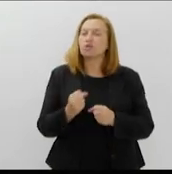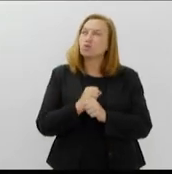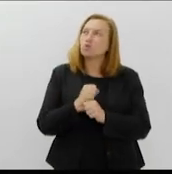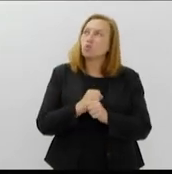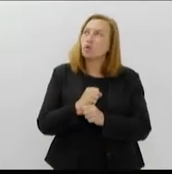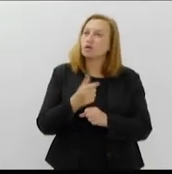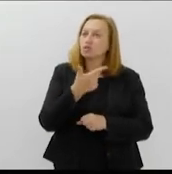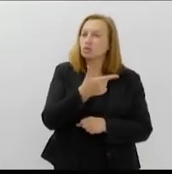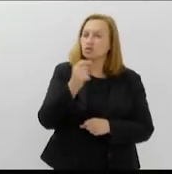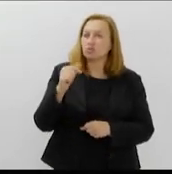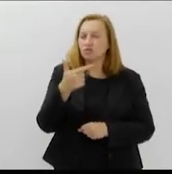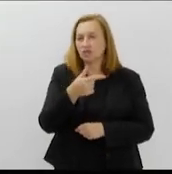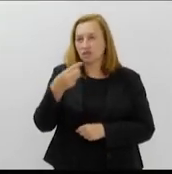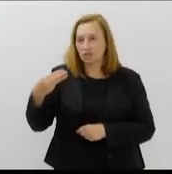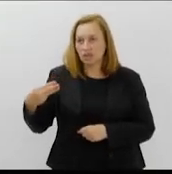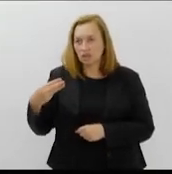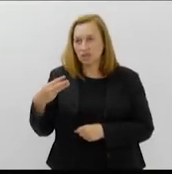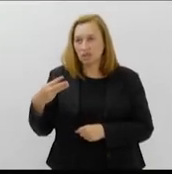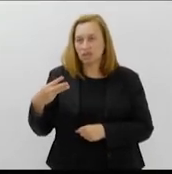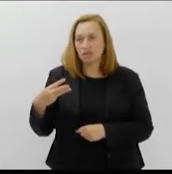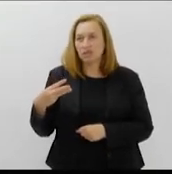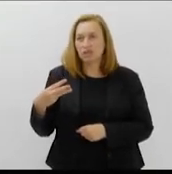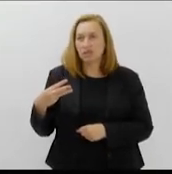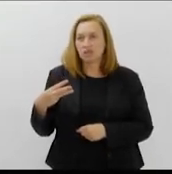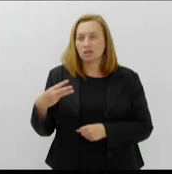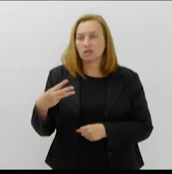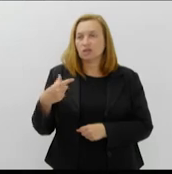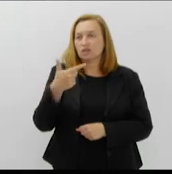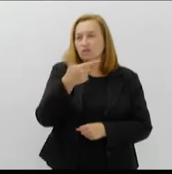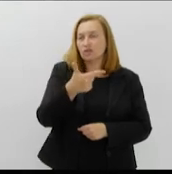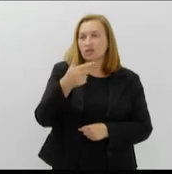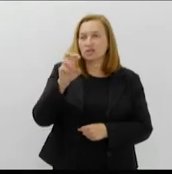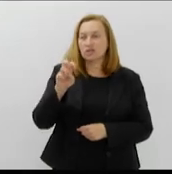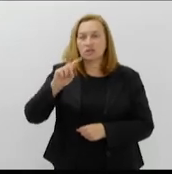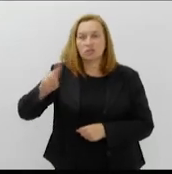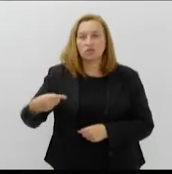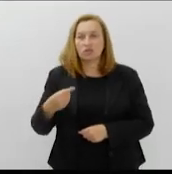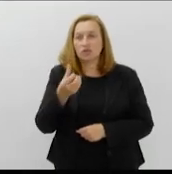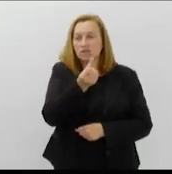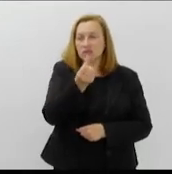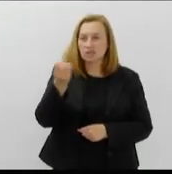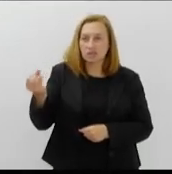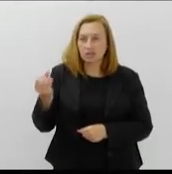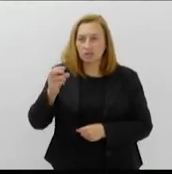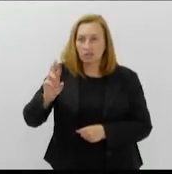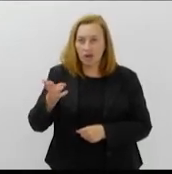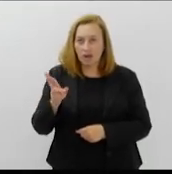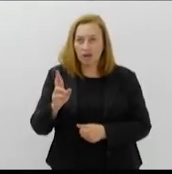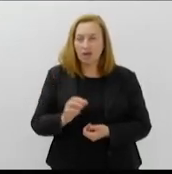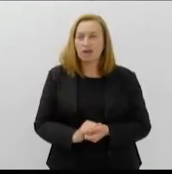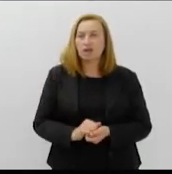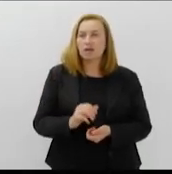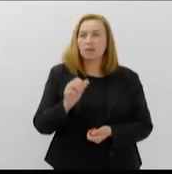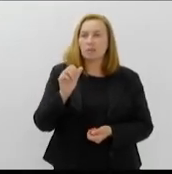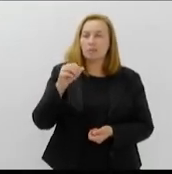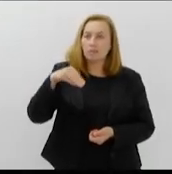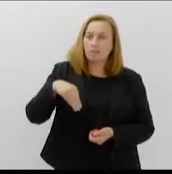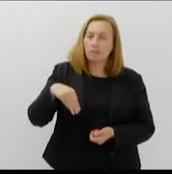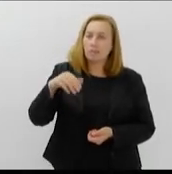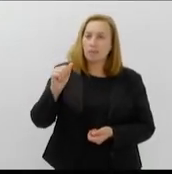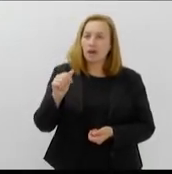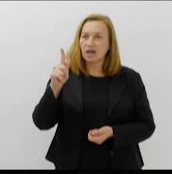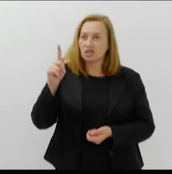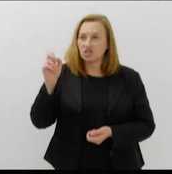em 2023, no ano passado, apenas R$ 25.600. O município de Magé, que